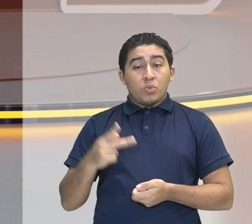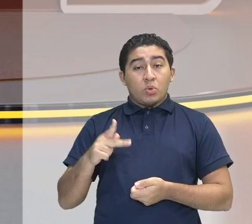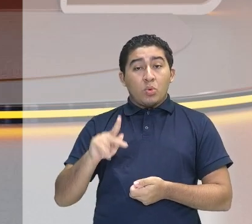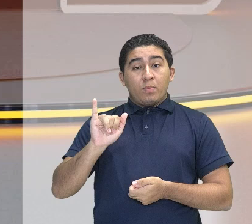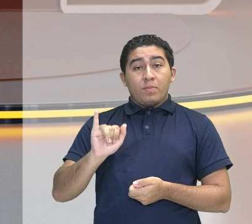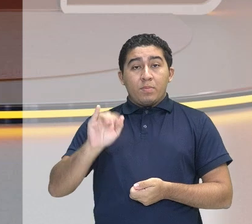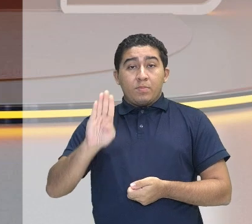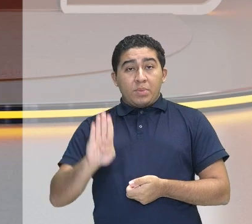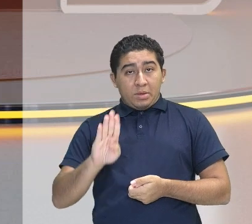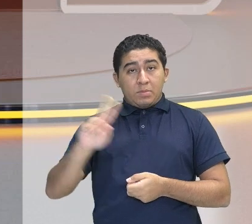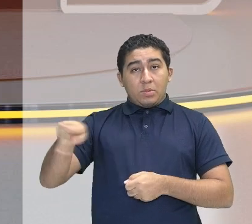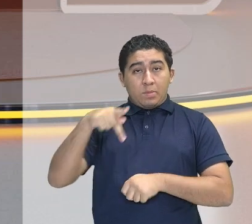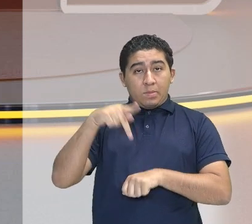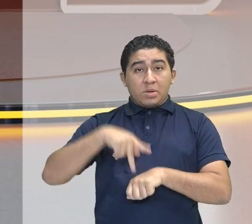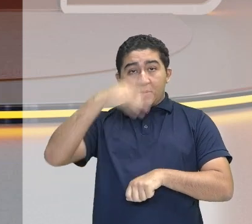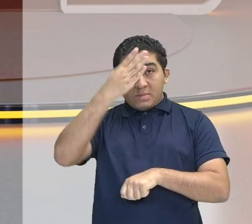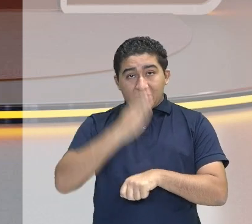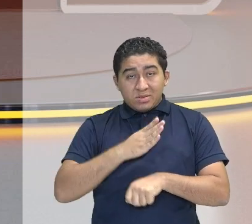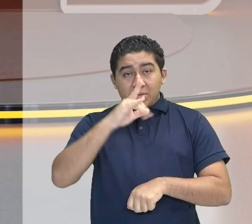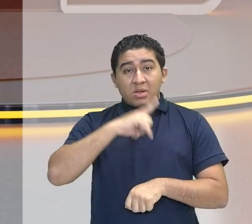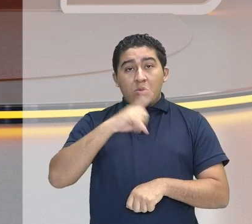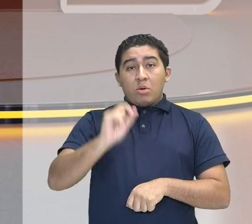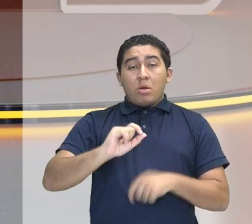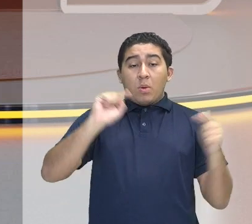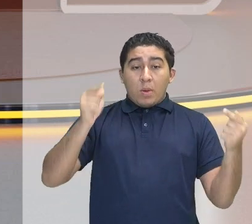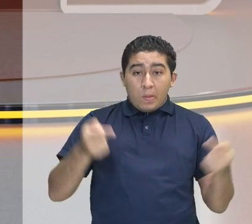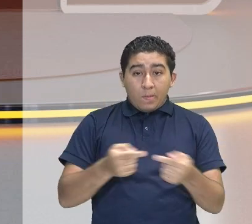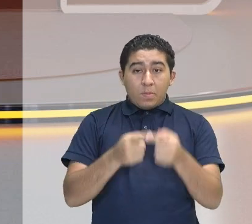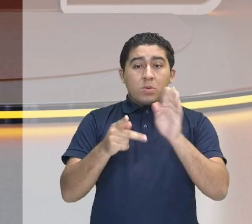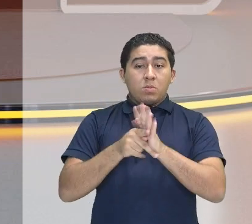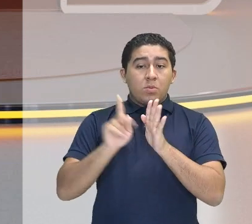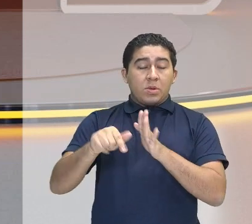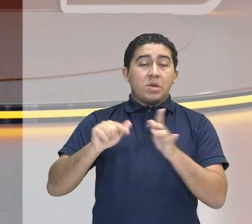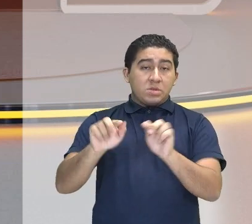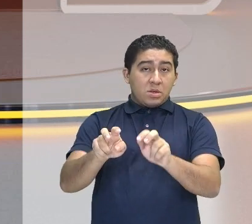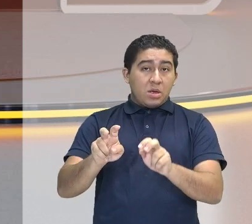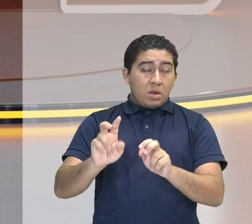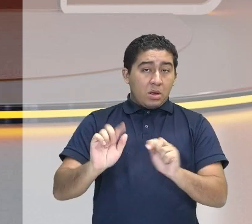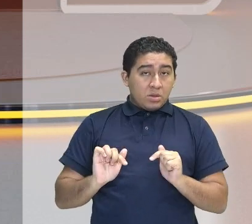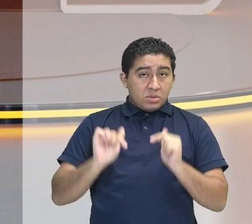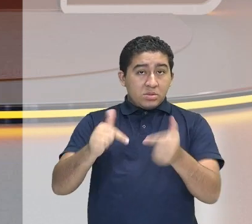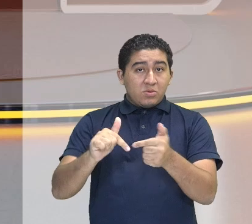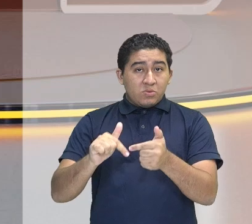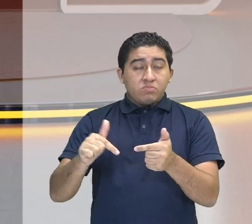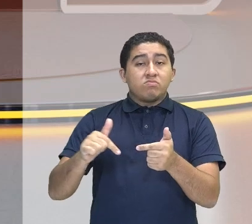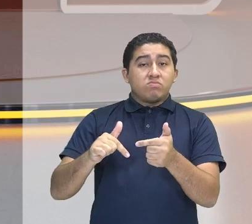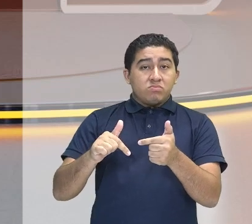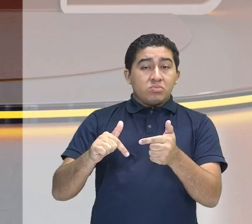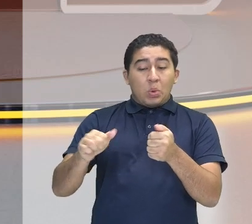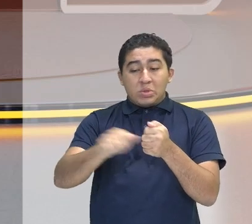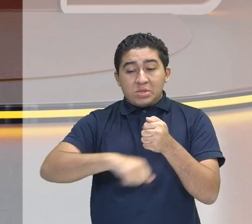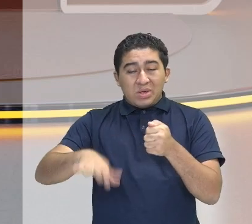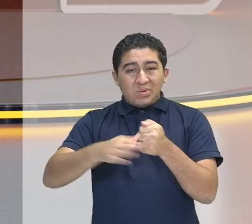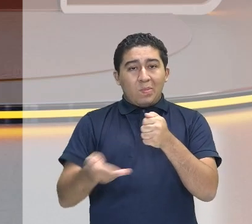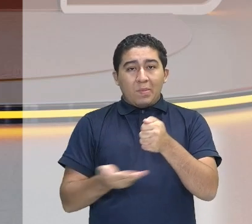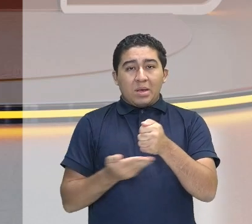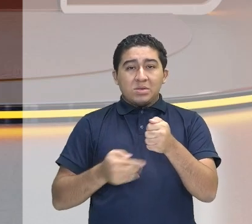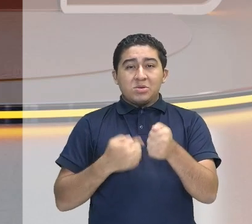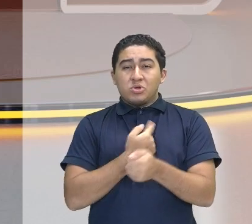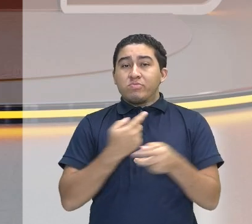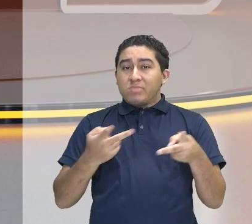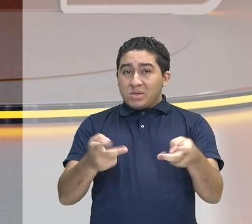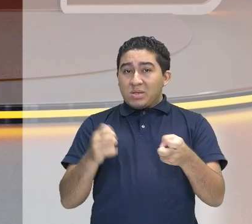bruto do Brasil está muito vinculado a essas atividades do setor primário. Então, a gente observa a importância